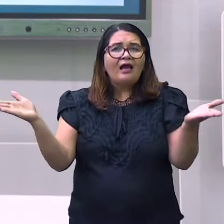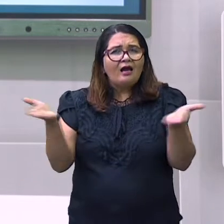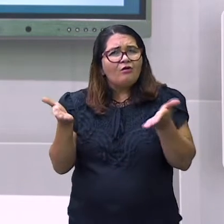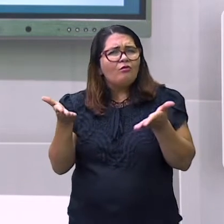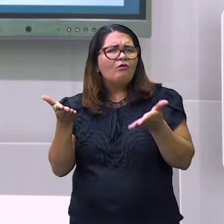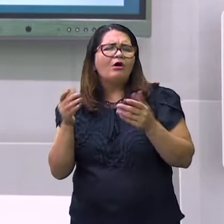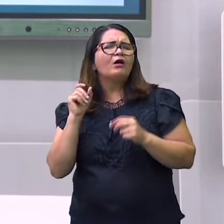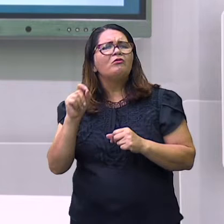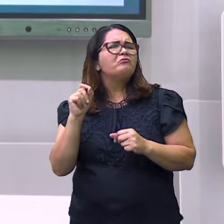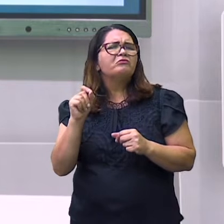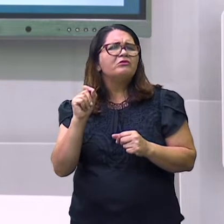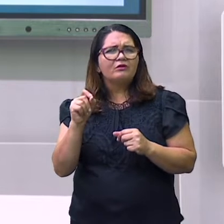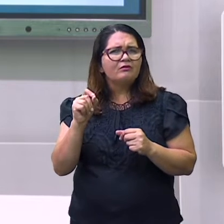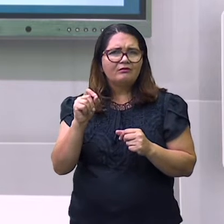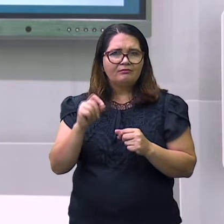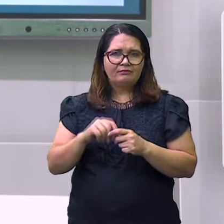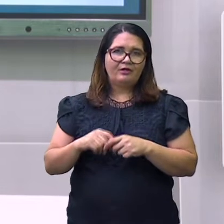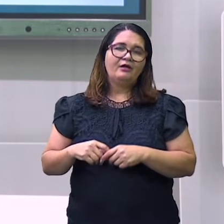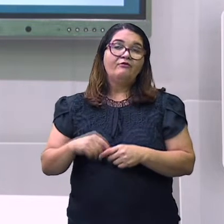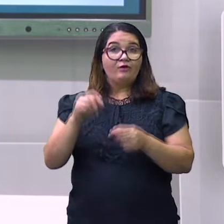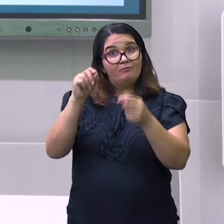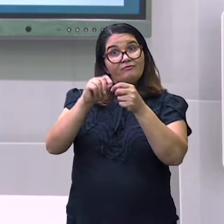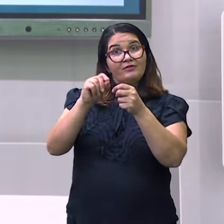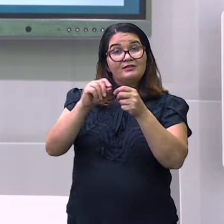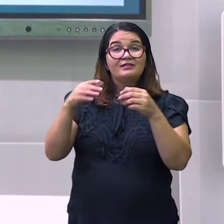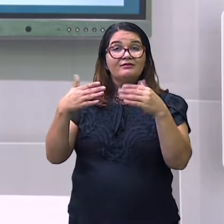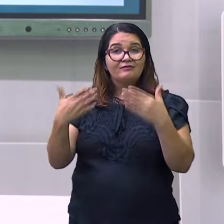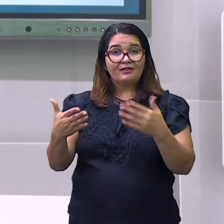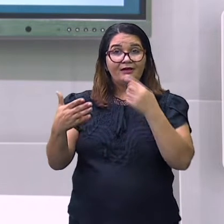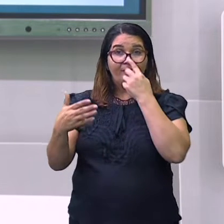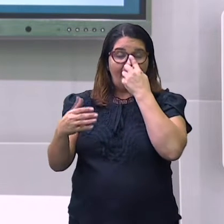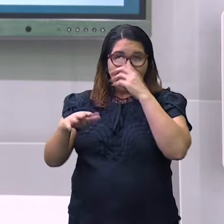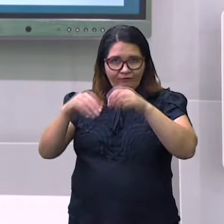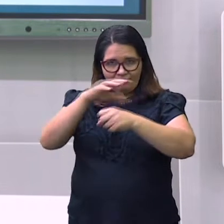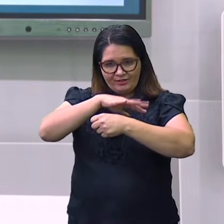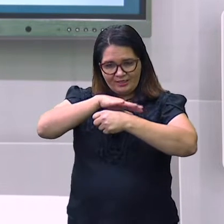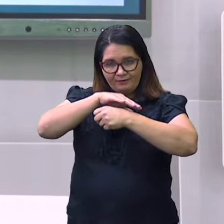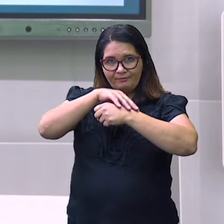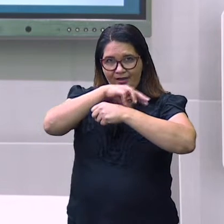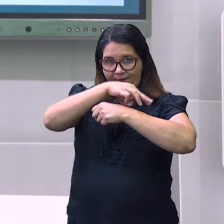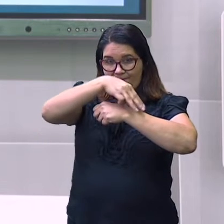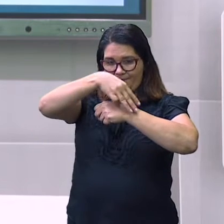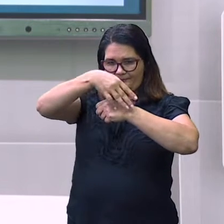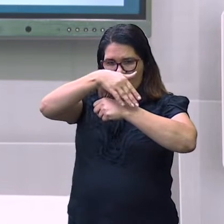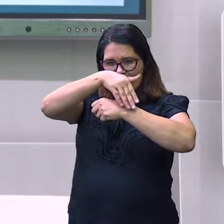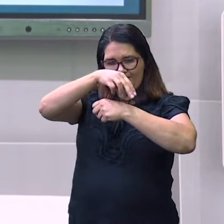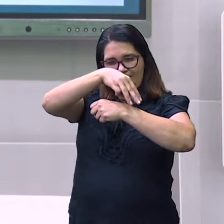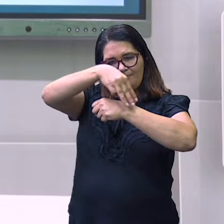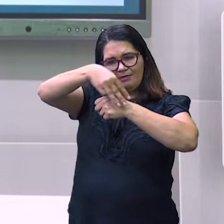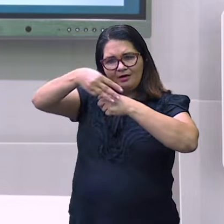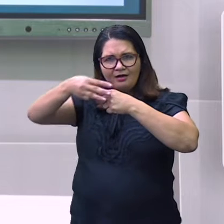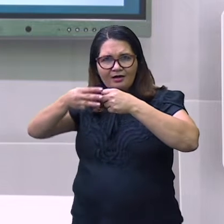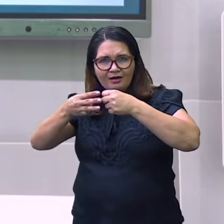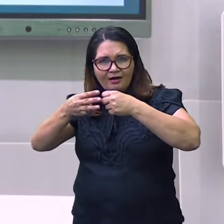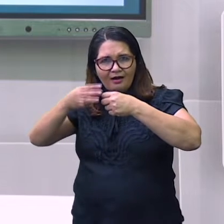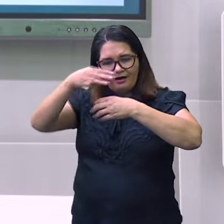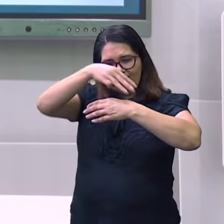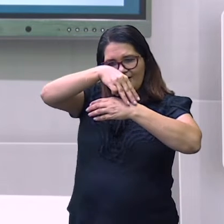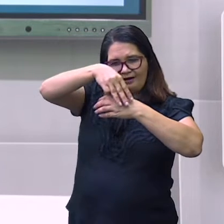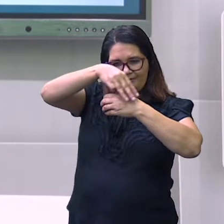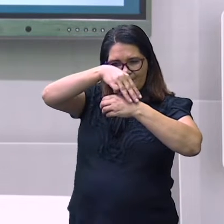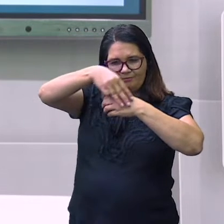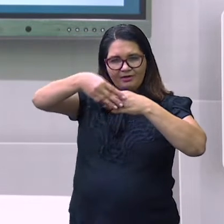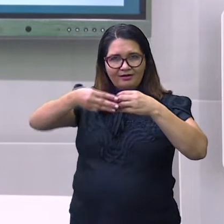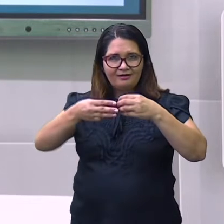agora? Então, agora nós vamos fazer a membrana plasmática. Cláudia, onde que fica a membrana